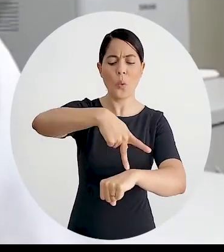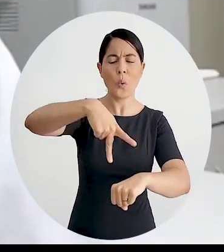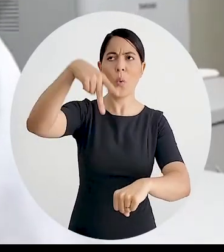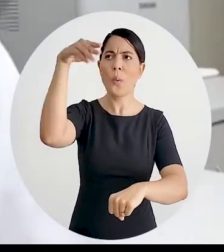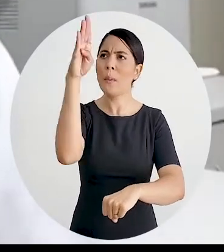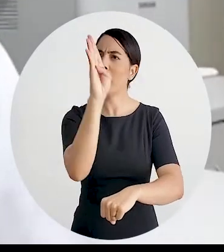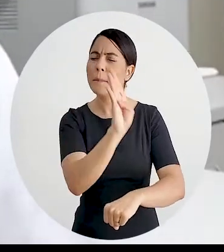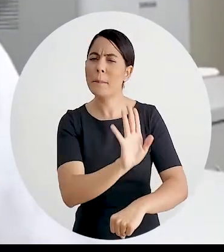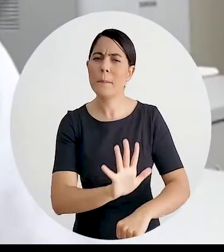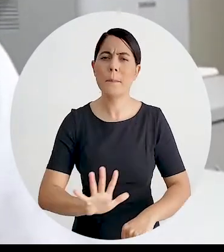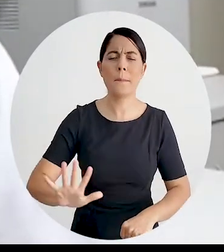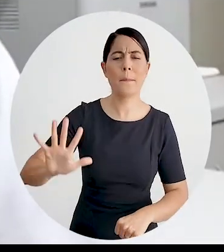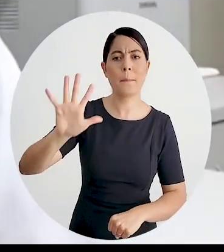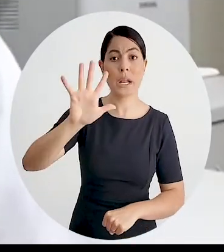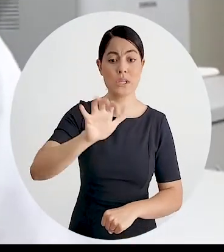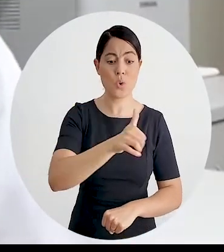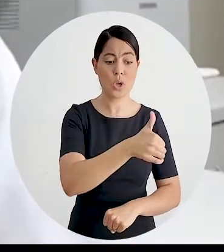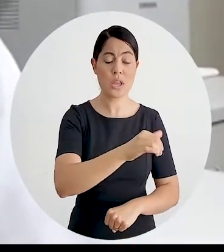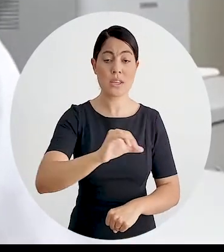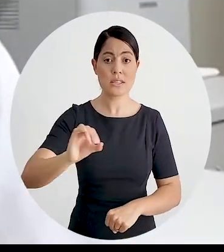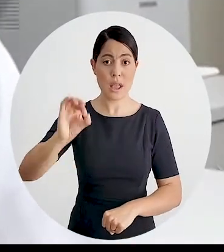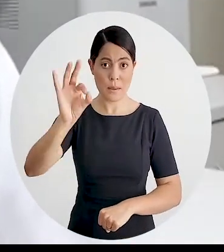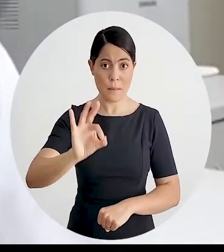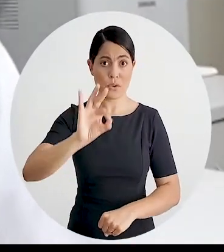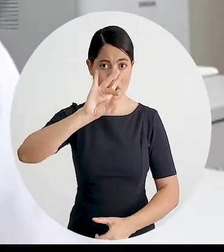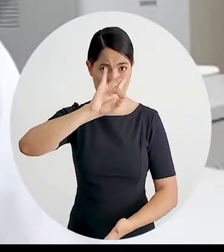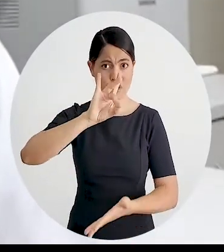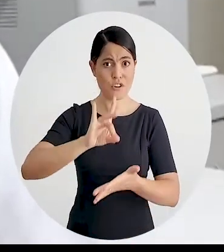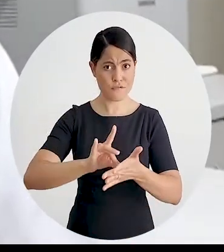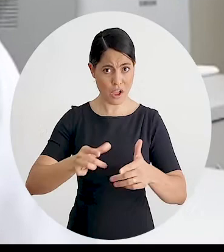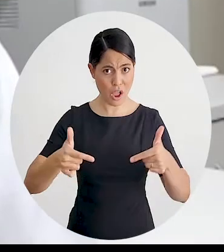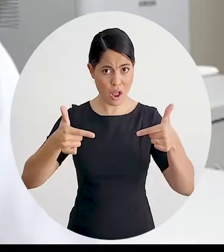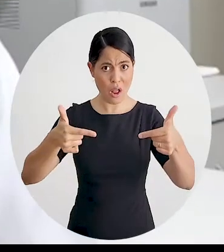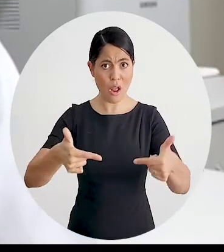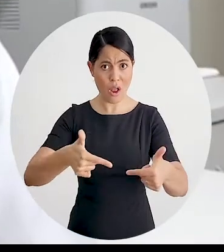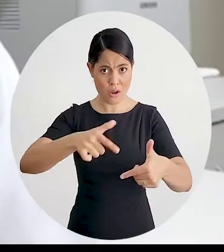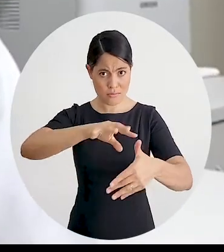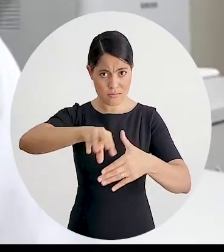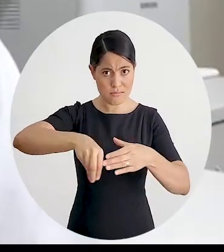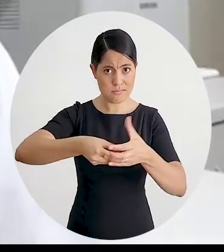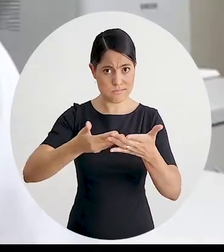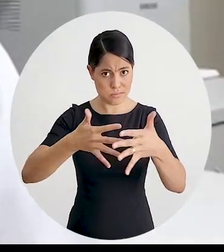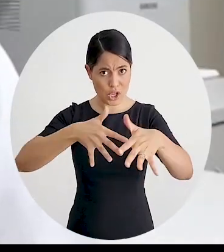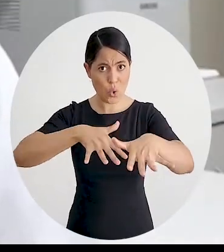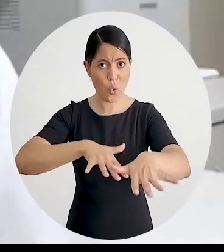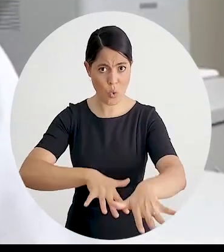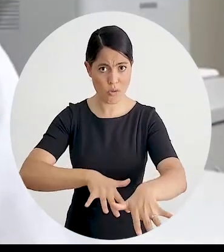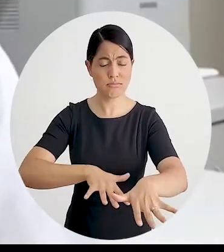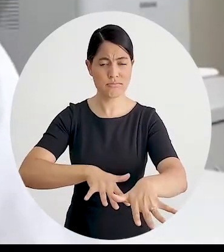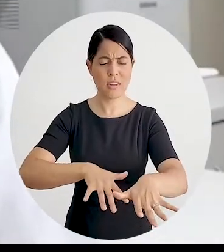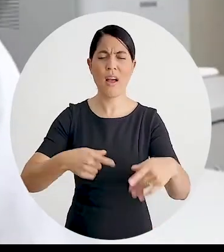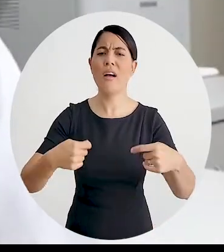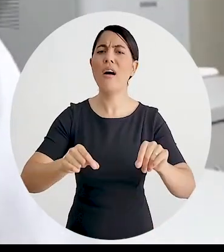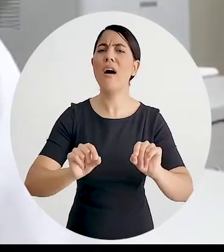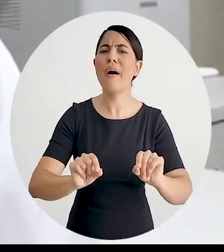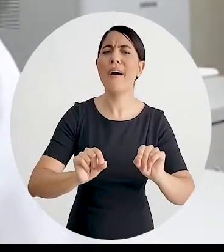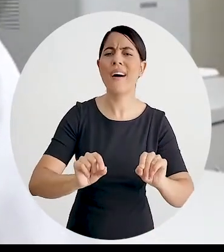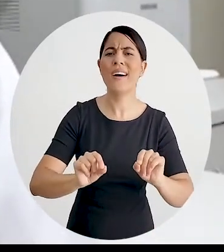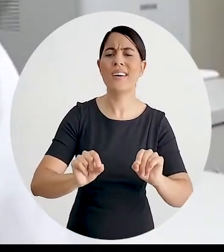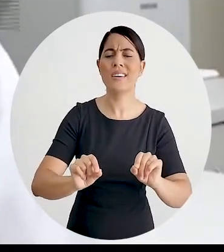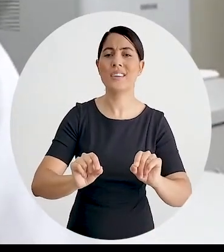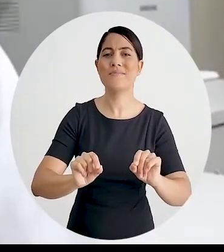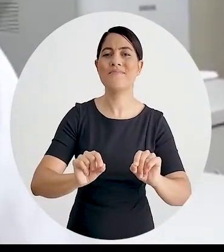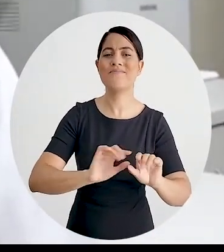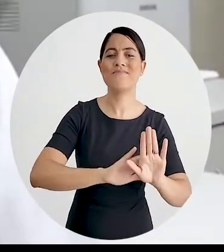com 100% de inclusão da pessoa com deficiência nos currículos escolares, é necessário, antes de tudo, que haja